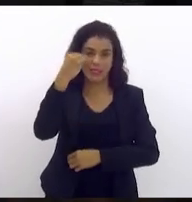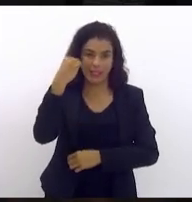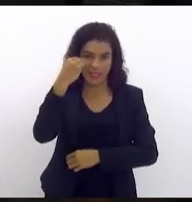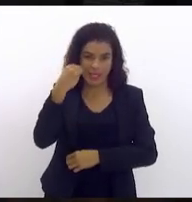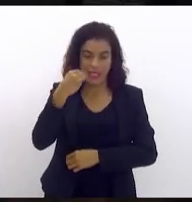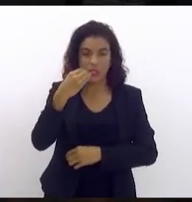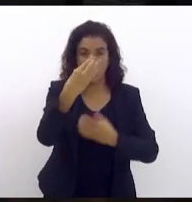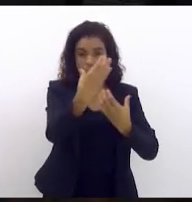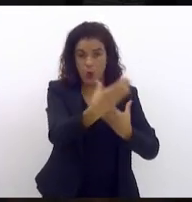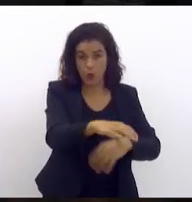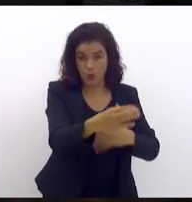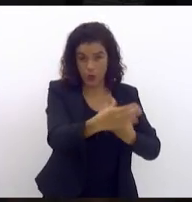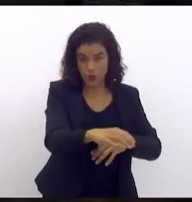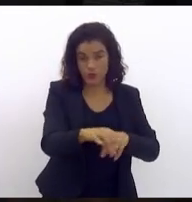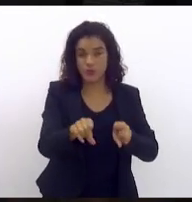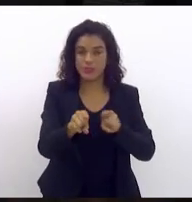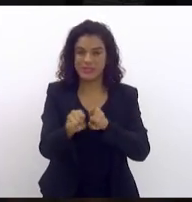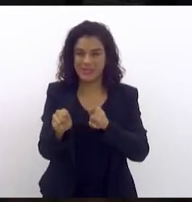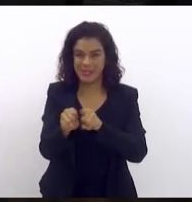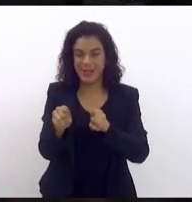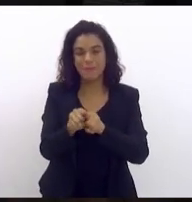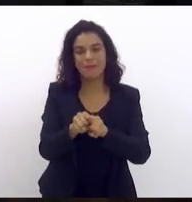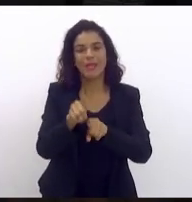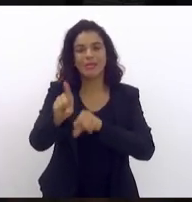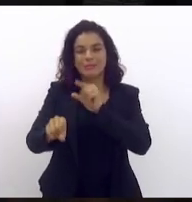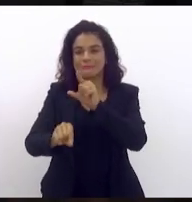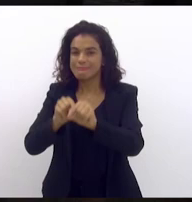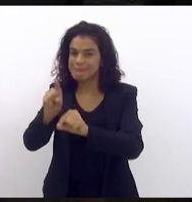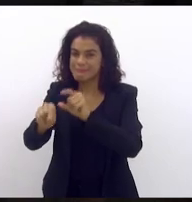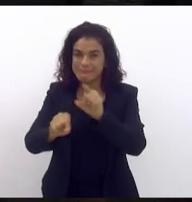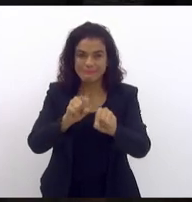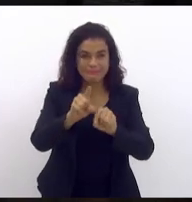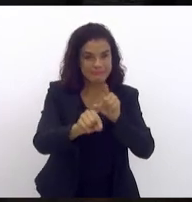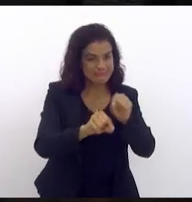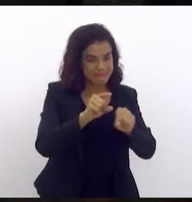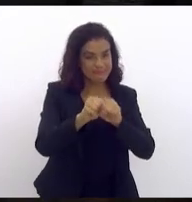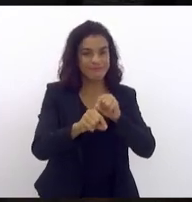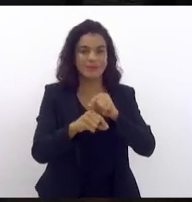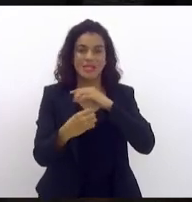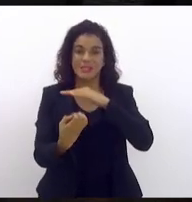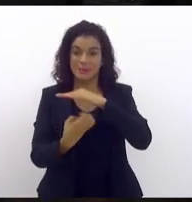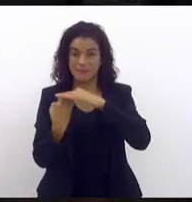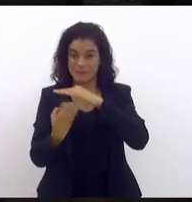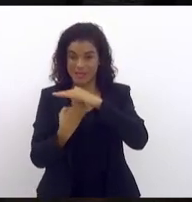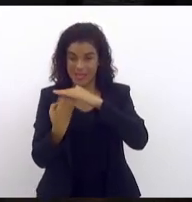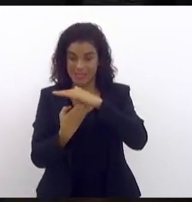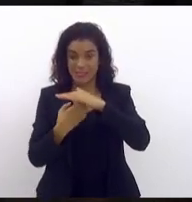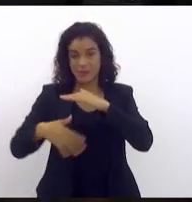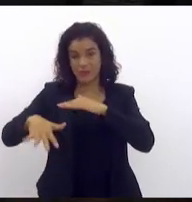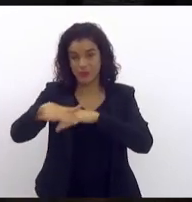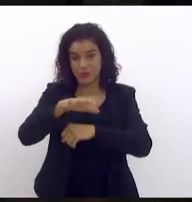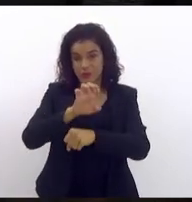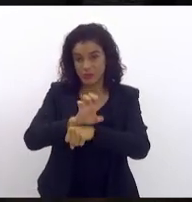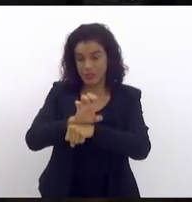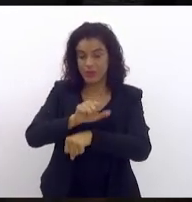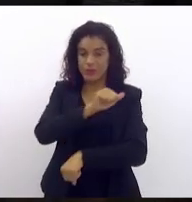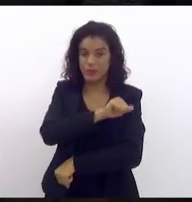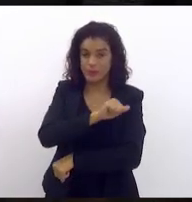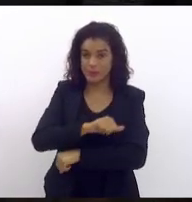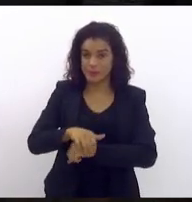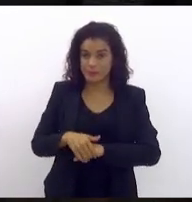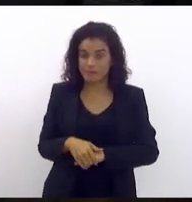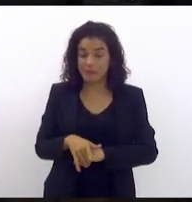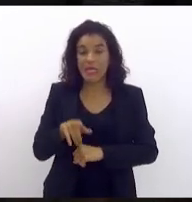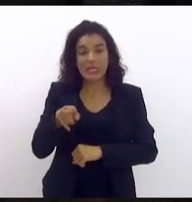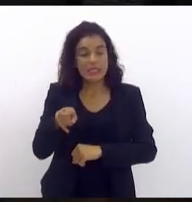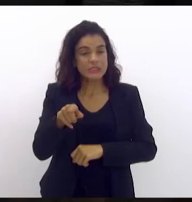concurso público e também nos processos seletivos das empresas estatais no âmbito do Estado do Rio de Janeiro essa é